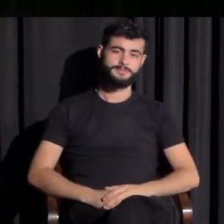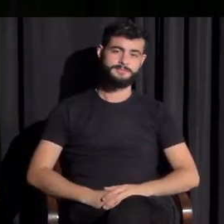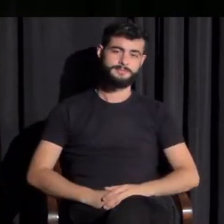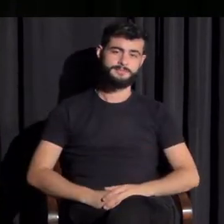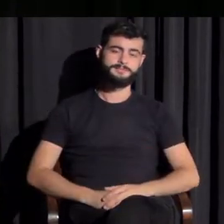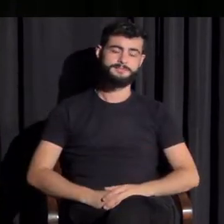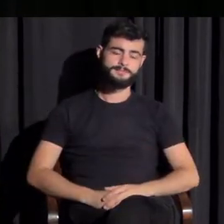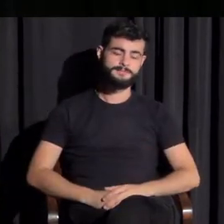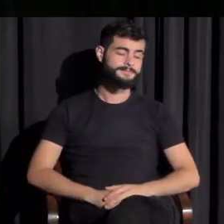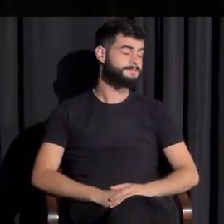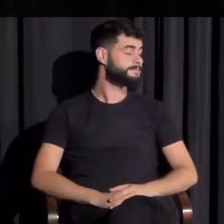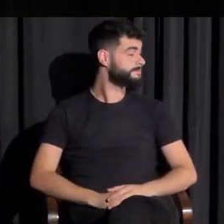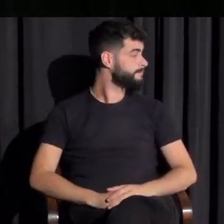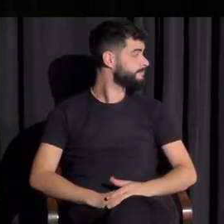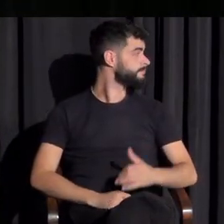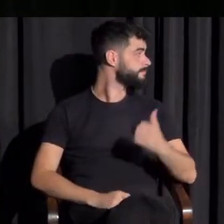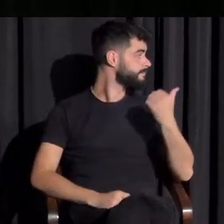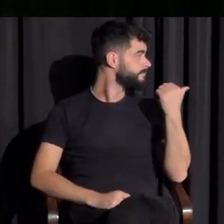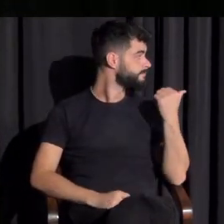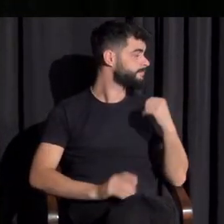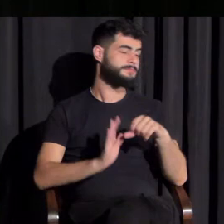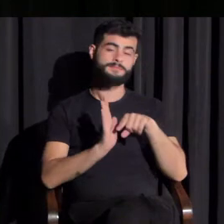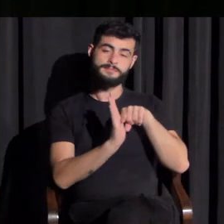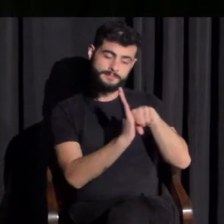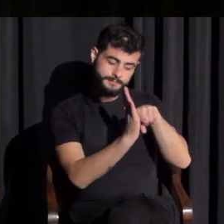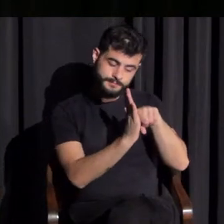Então, eu trouxe alguns dados que vão mostrar